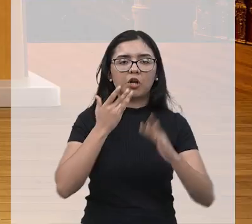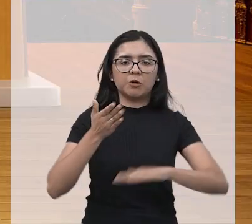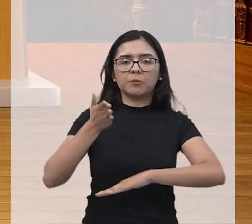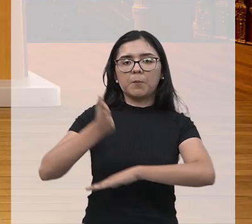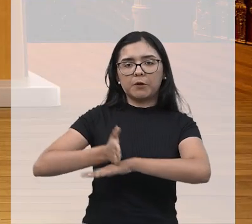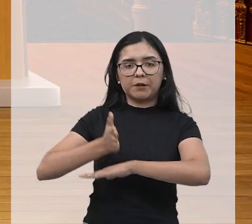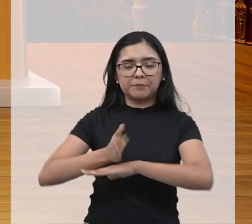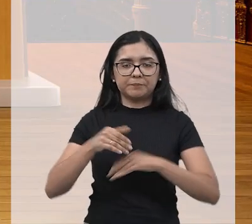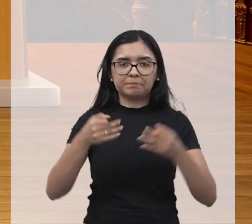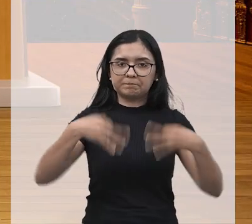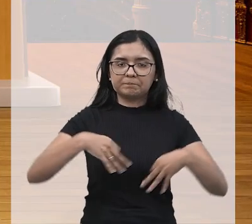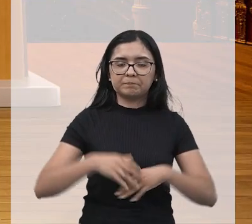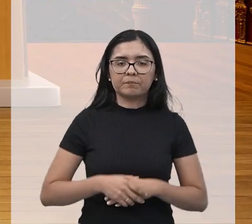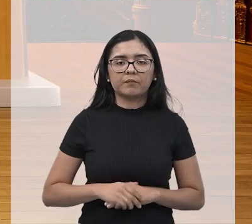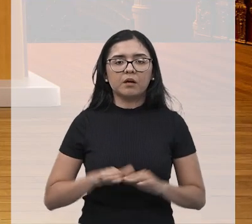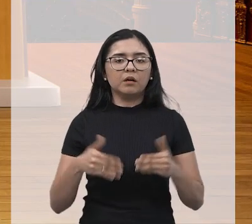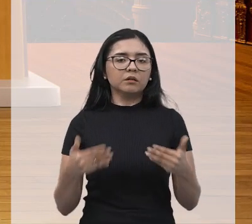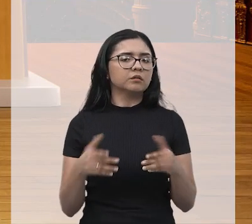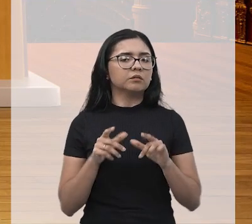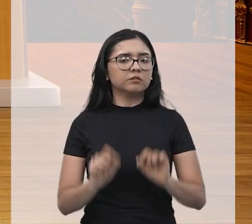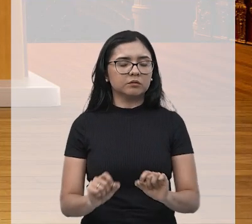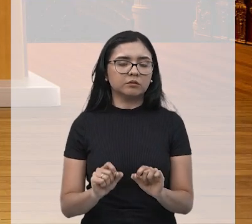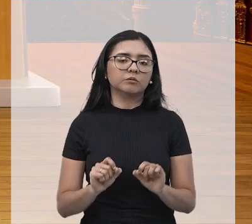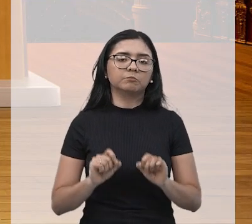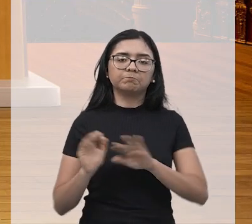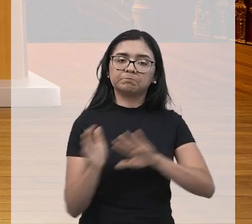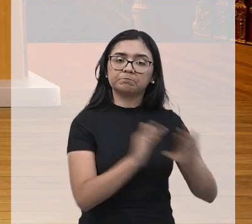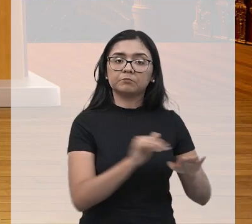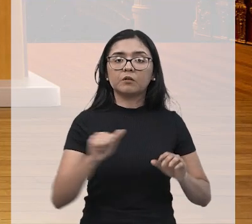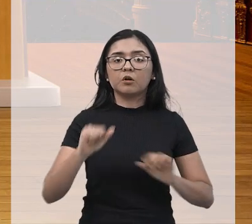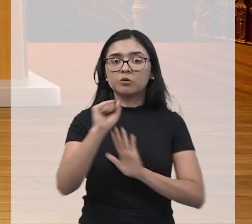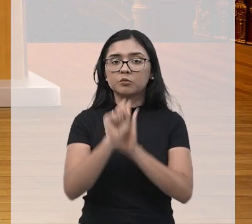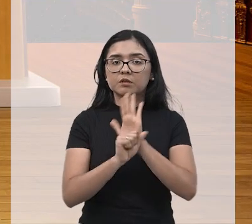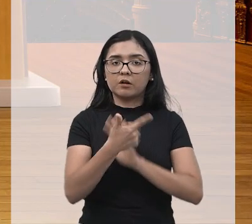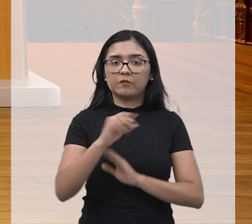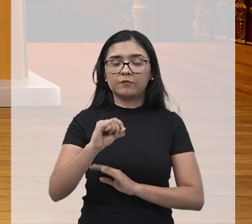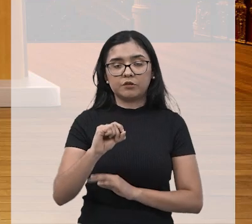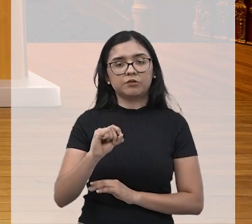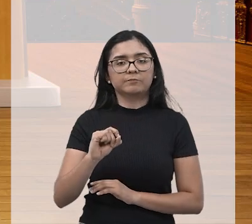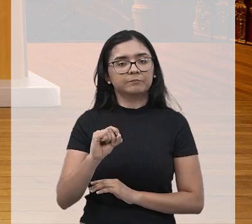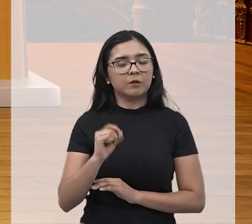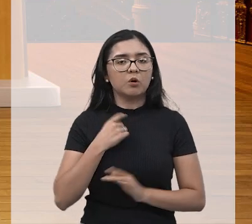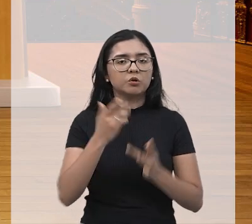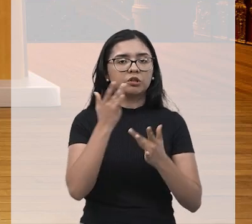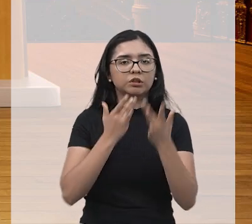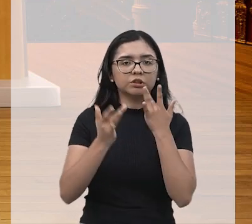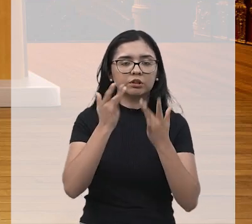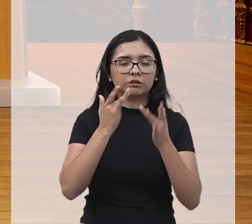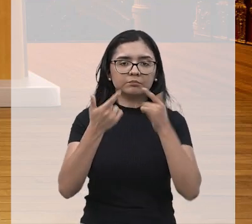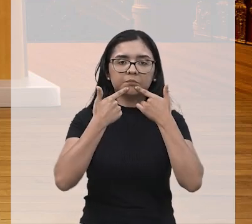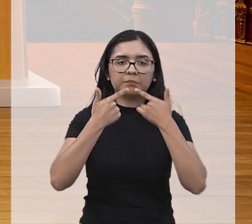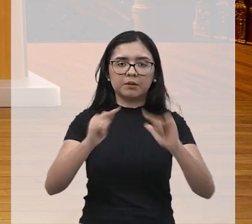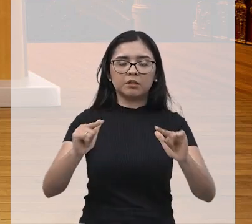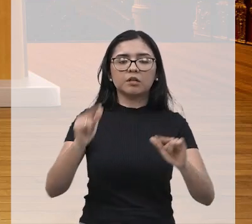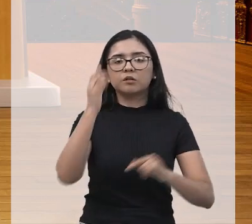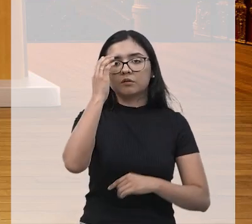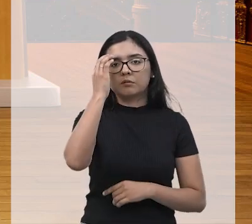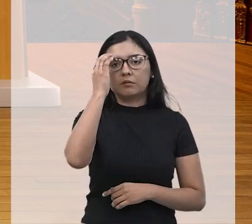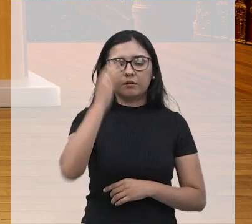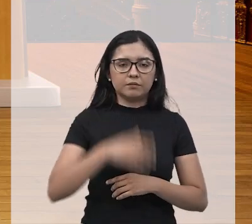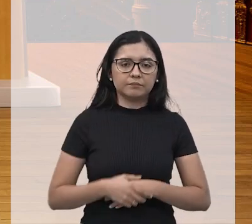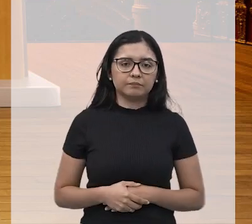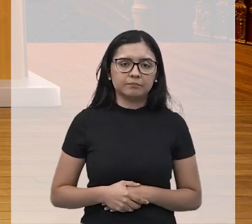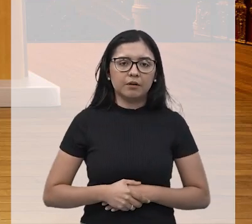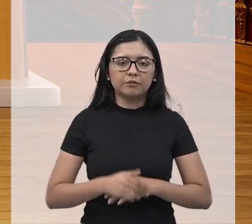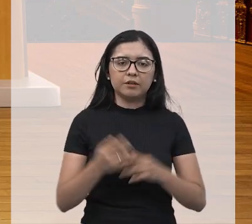moderno, certo? E no século XX, o teatro se torna uma linguagem mais autêntica no